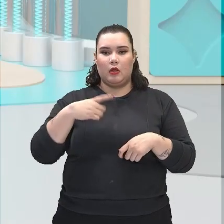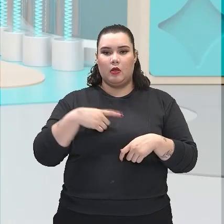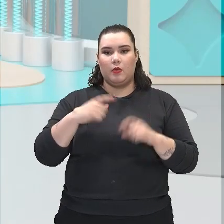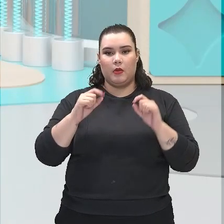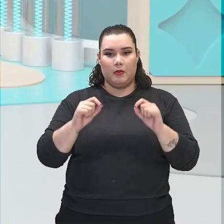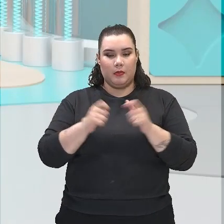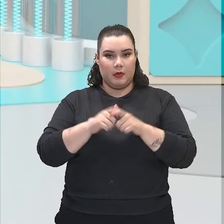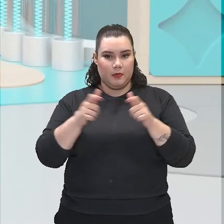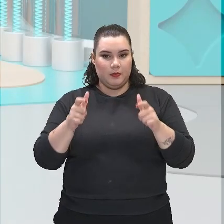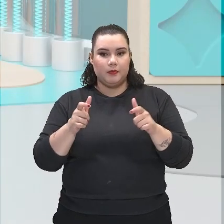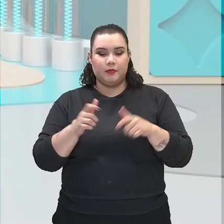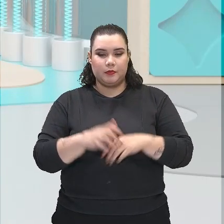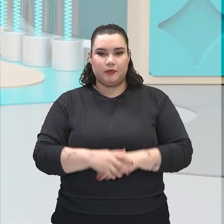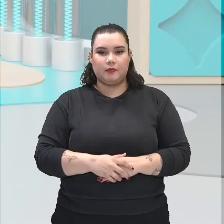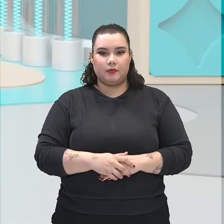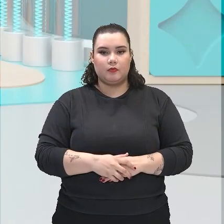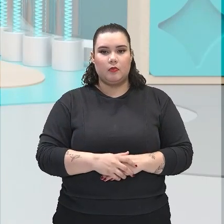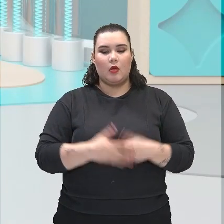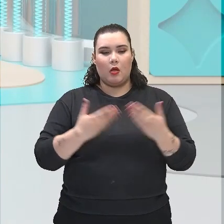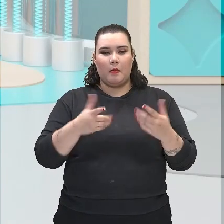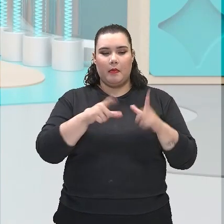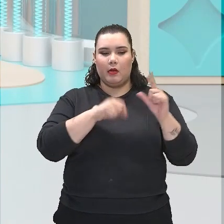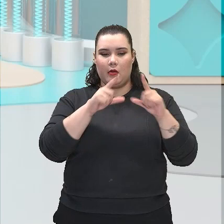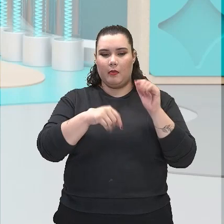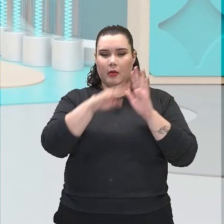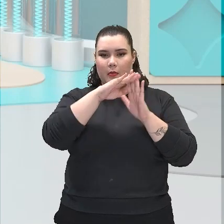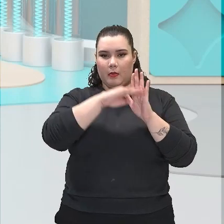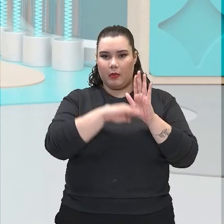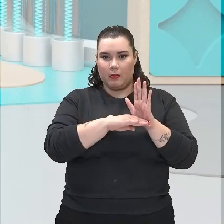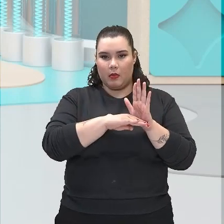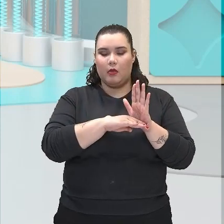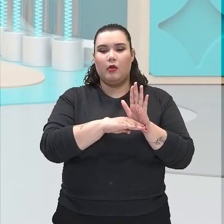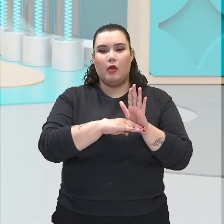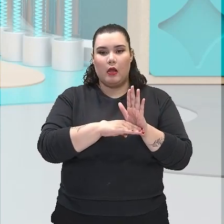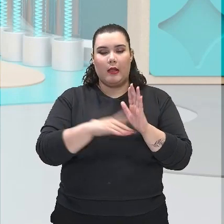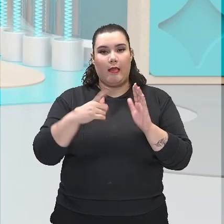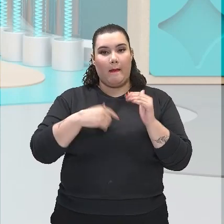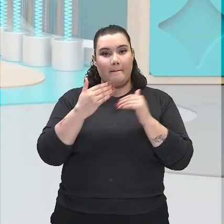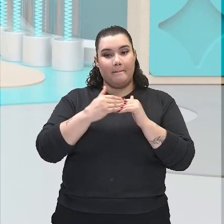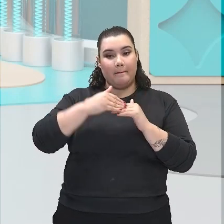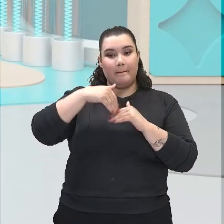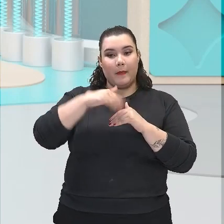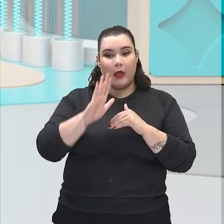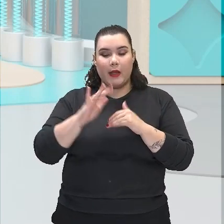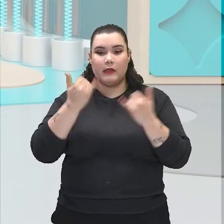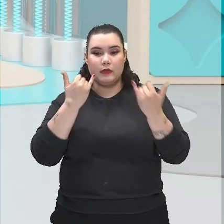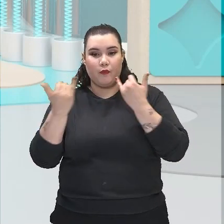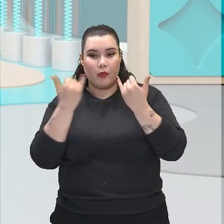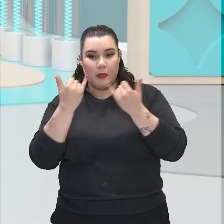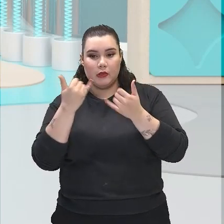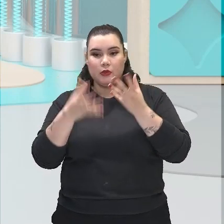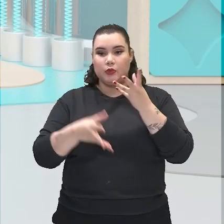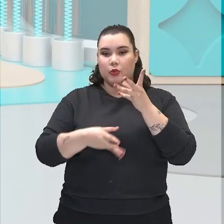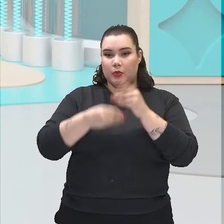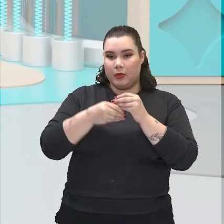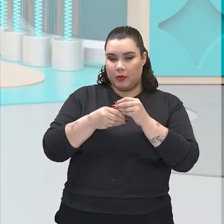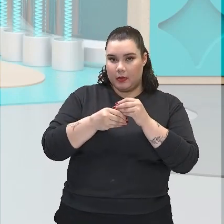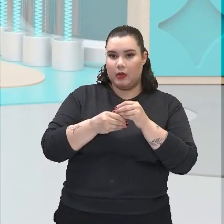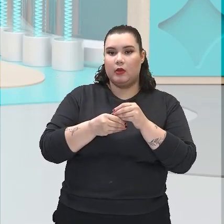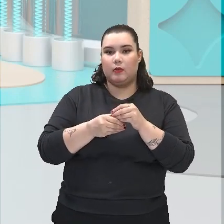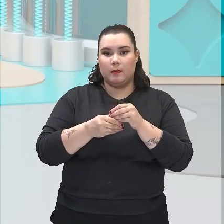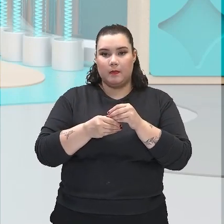maior. Quanto mais argumentos, mais forte, ou seja, mais, vamos dizer,